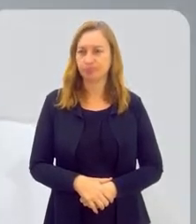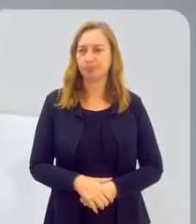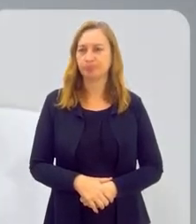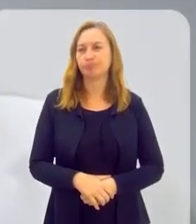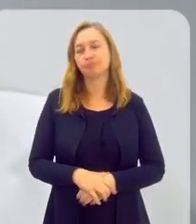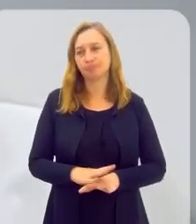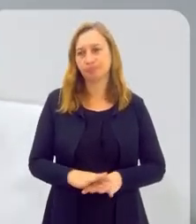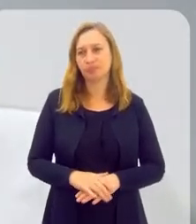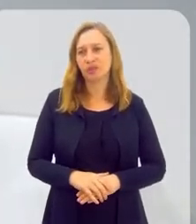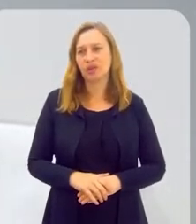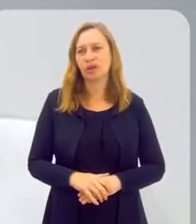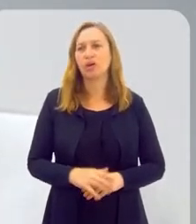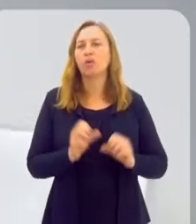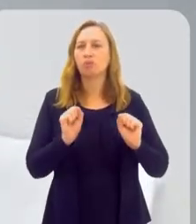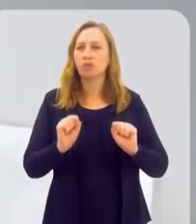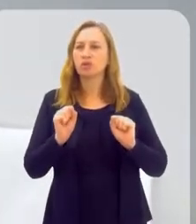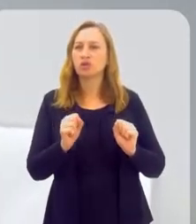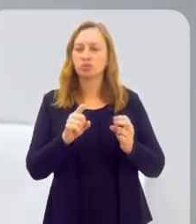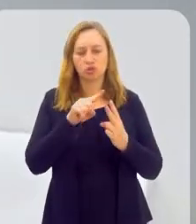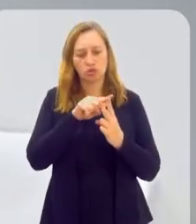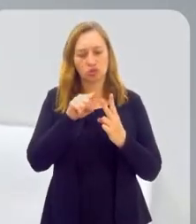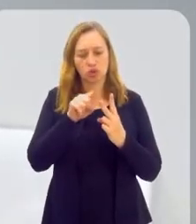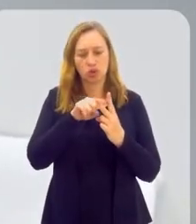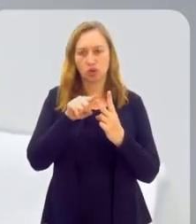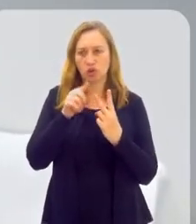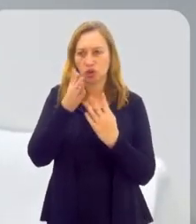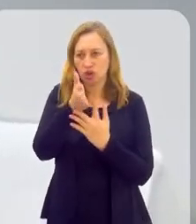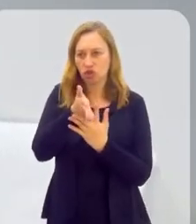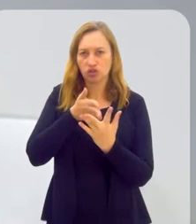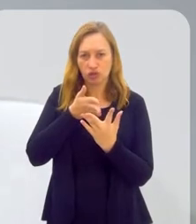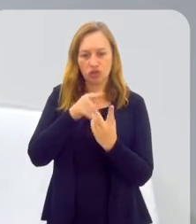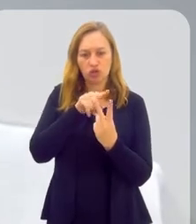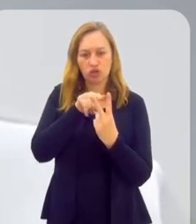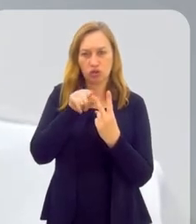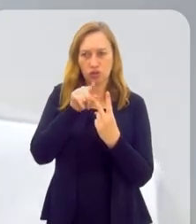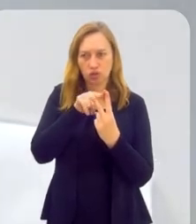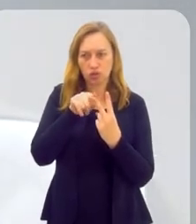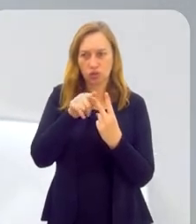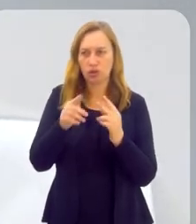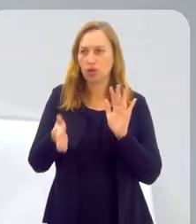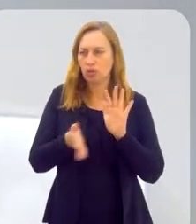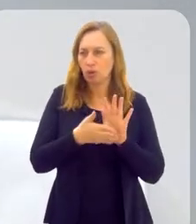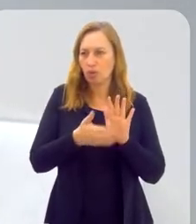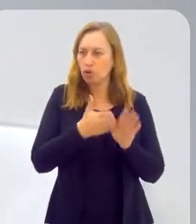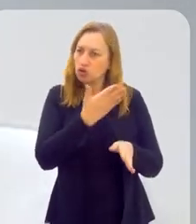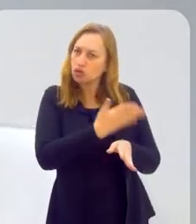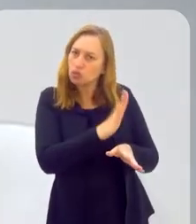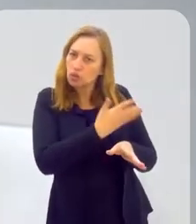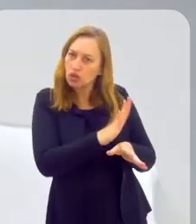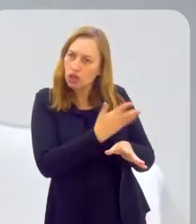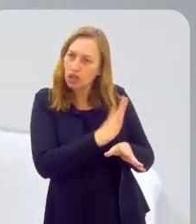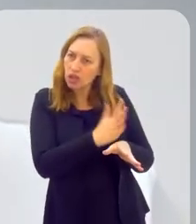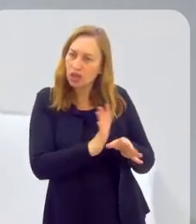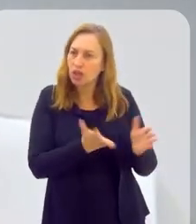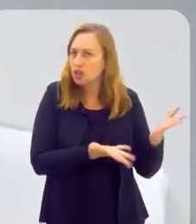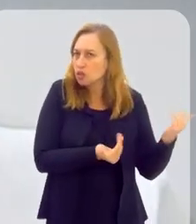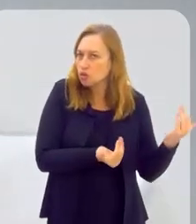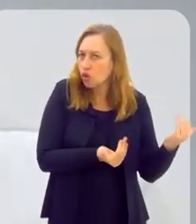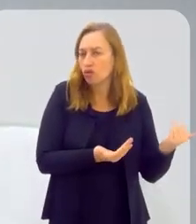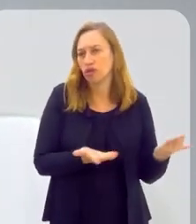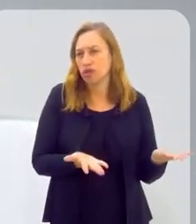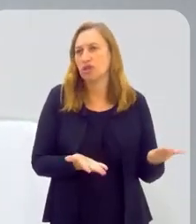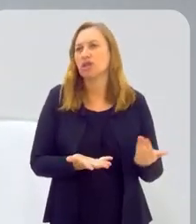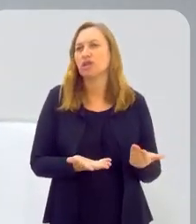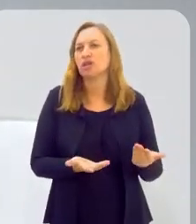Não, acima de tudo, podemos dividir aqui em duas linhas, não é? Falando naquilo que é o percurso do treino e o percurso com os